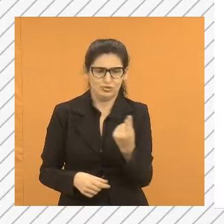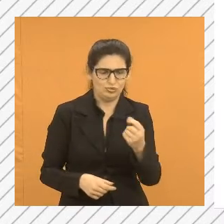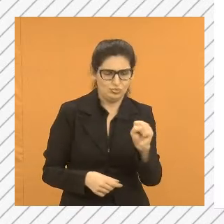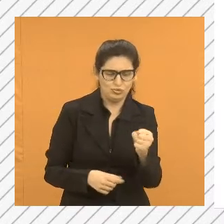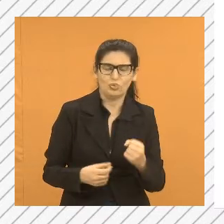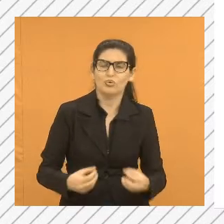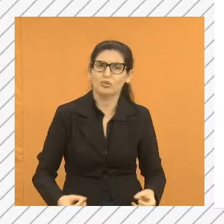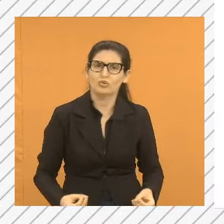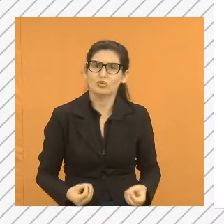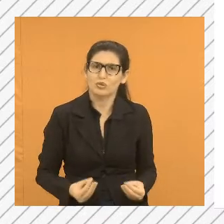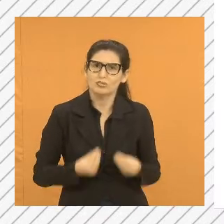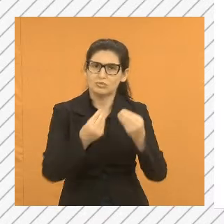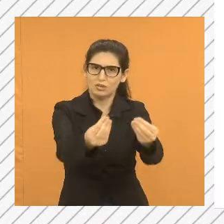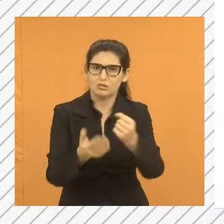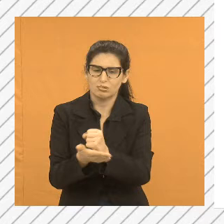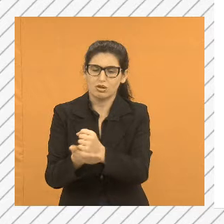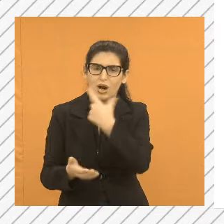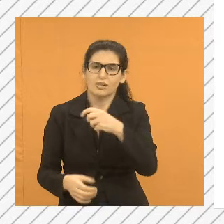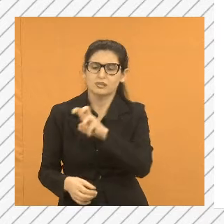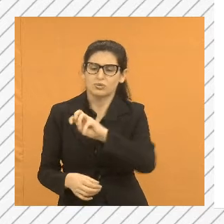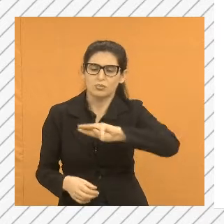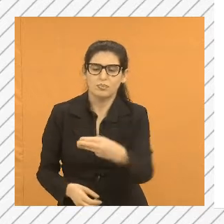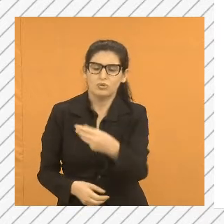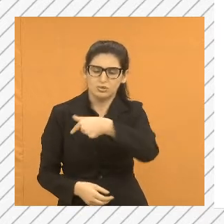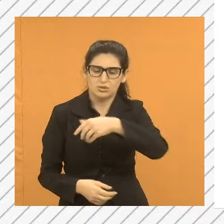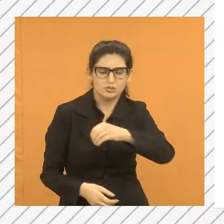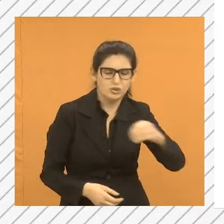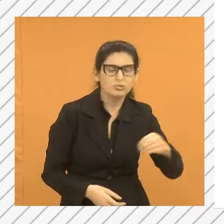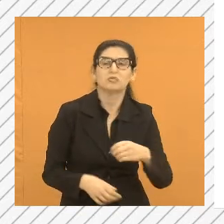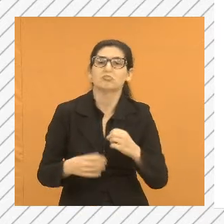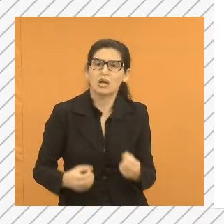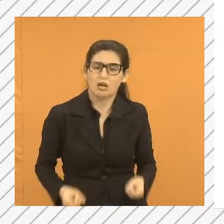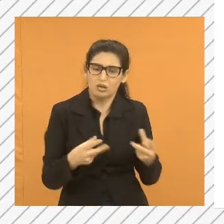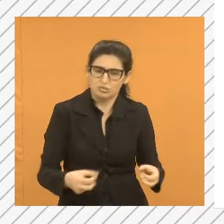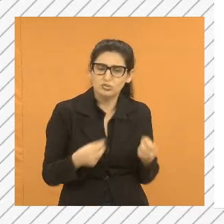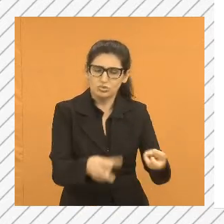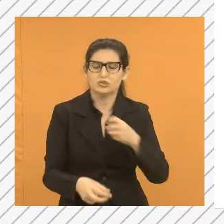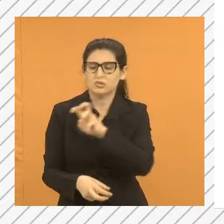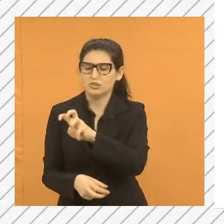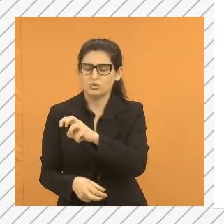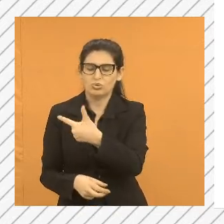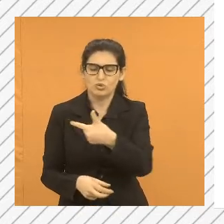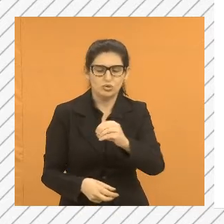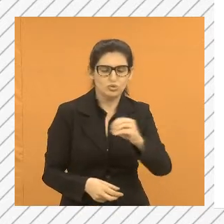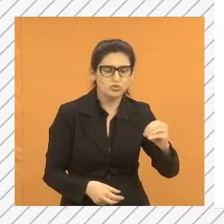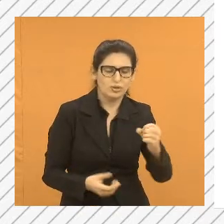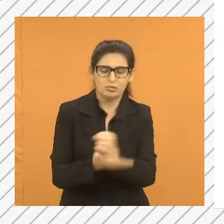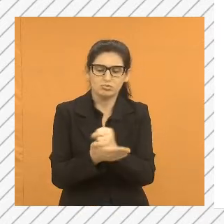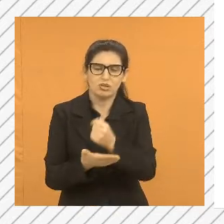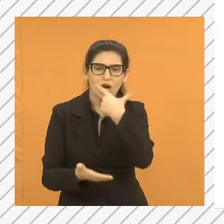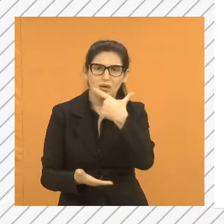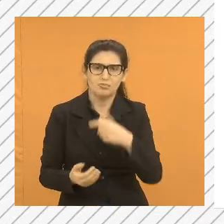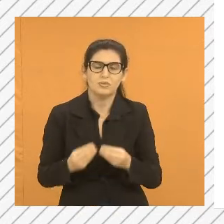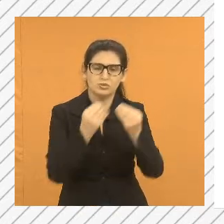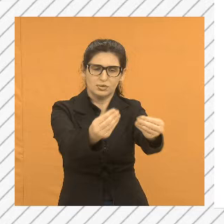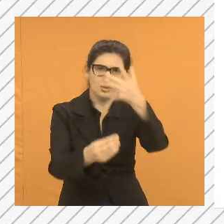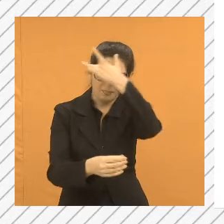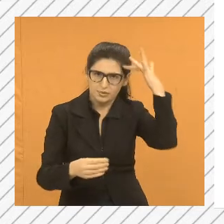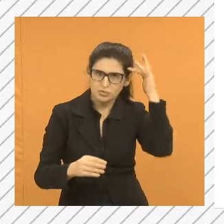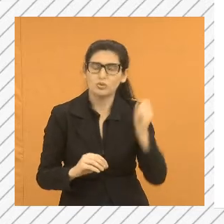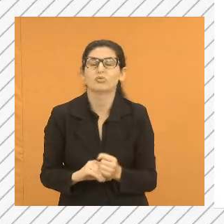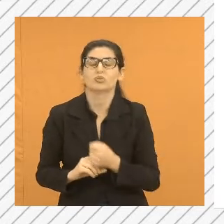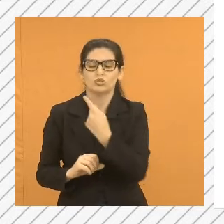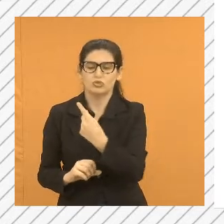gratuita, que é o medicamento, 5 milhões e 700, gastamos 5.200. Demais despesas, 17